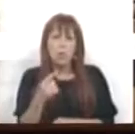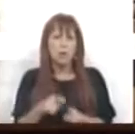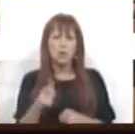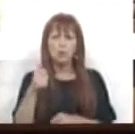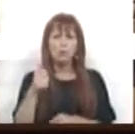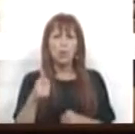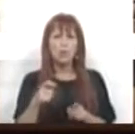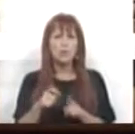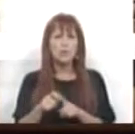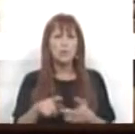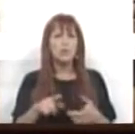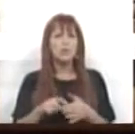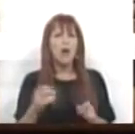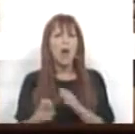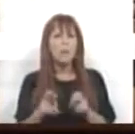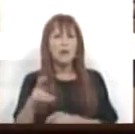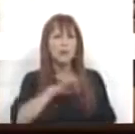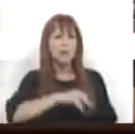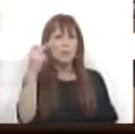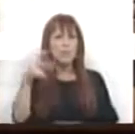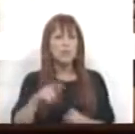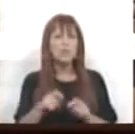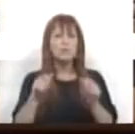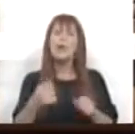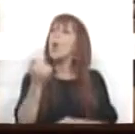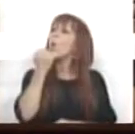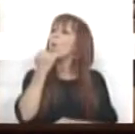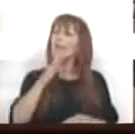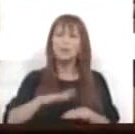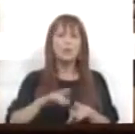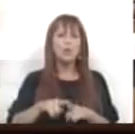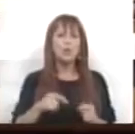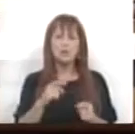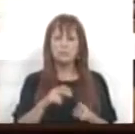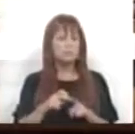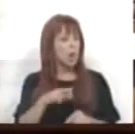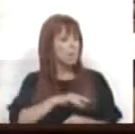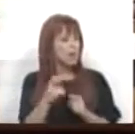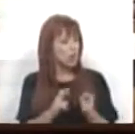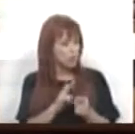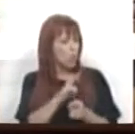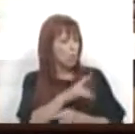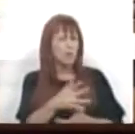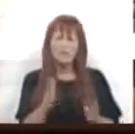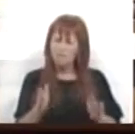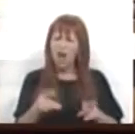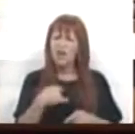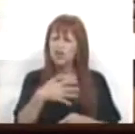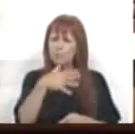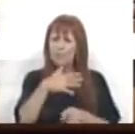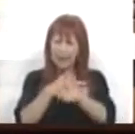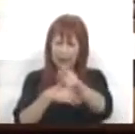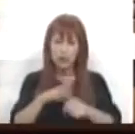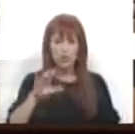que o Bloco, tendo proposto um aumento das pensões, fique satisfeito com o descongelamento das pensões. Vale a pena